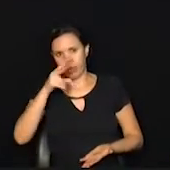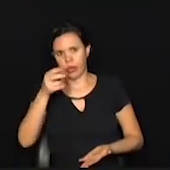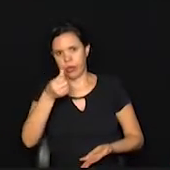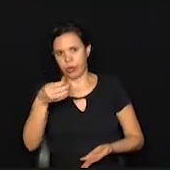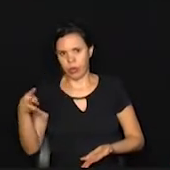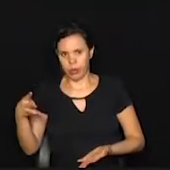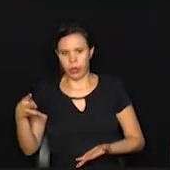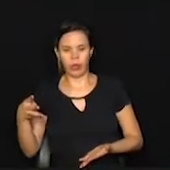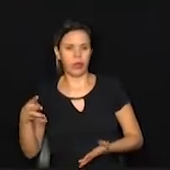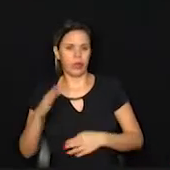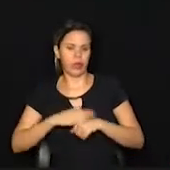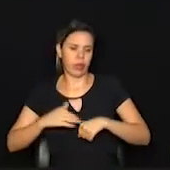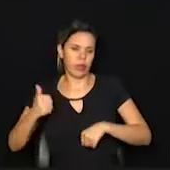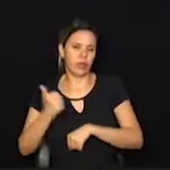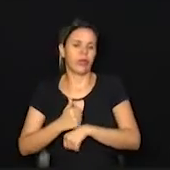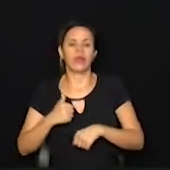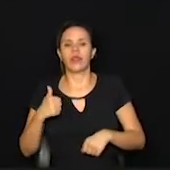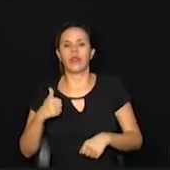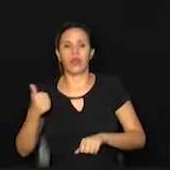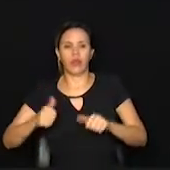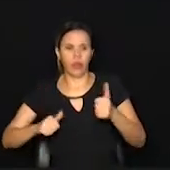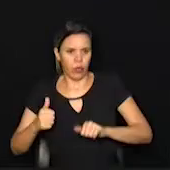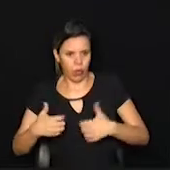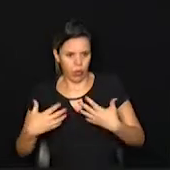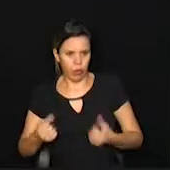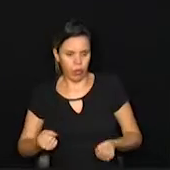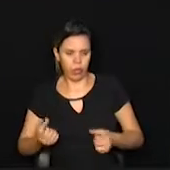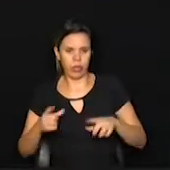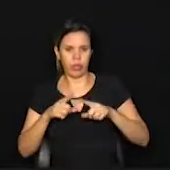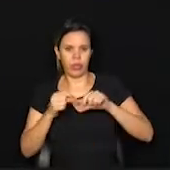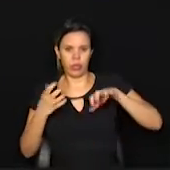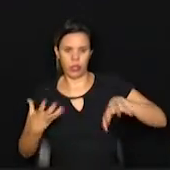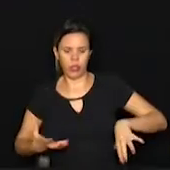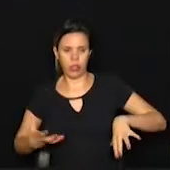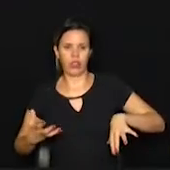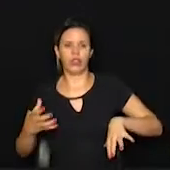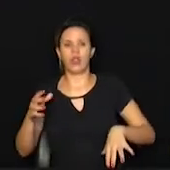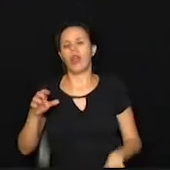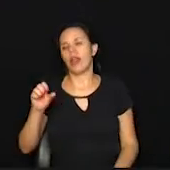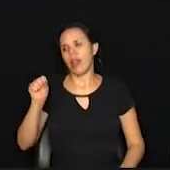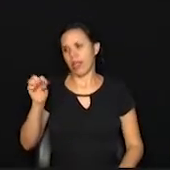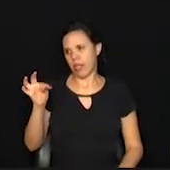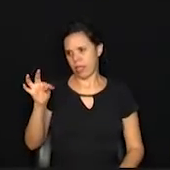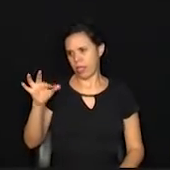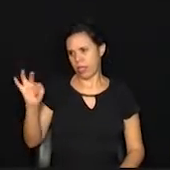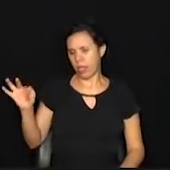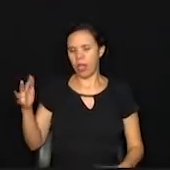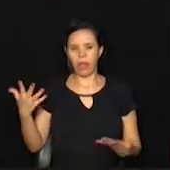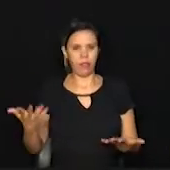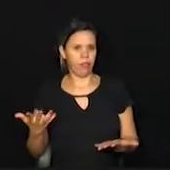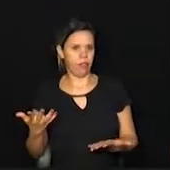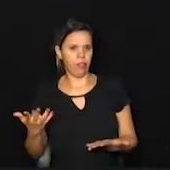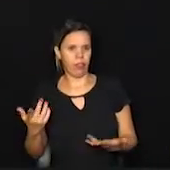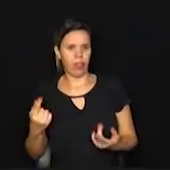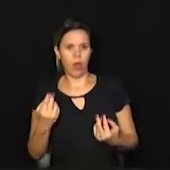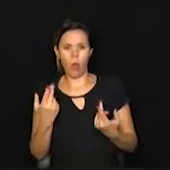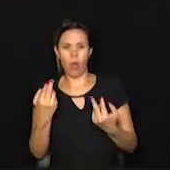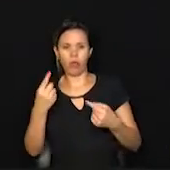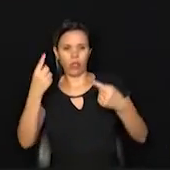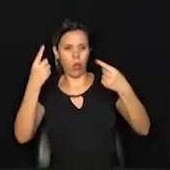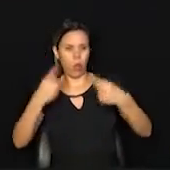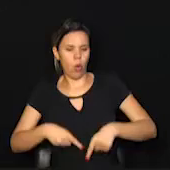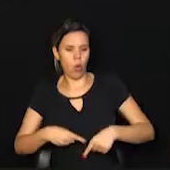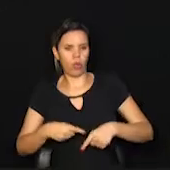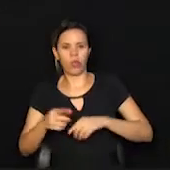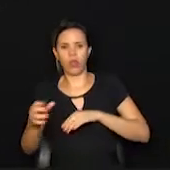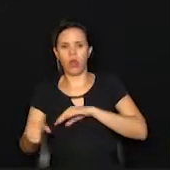64 foi avalizado pelo congresso nacional e pelo Supremo Tribunal Federal igualzinho golpe contra a Dilma foi